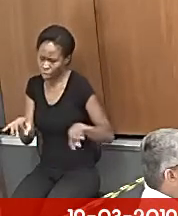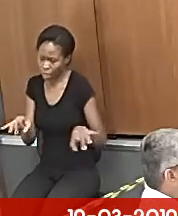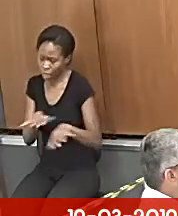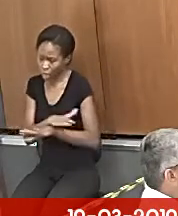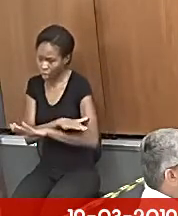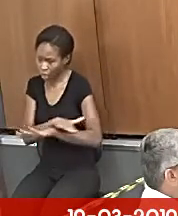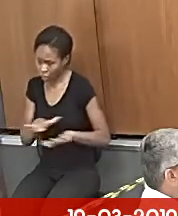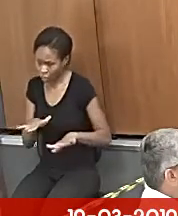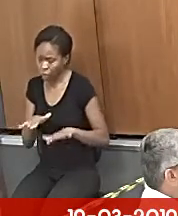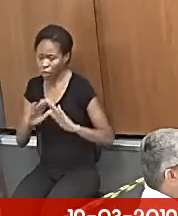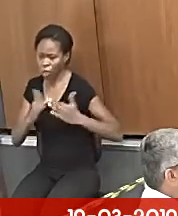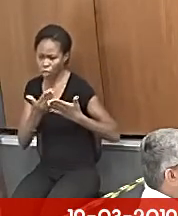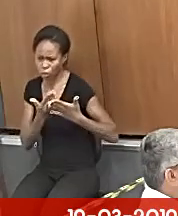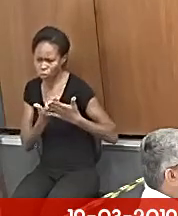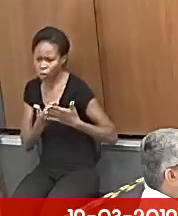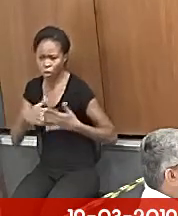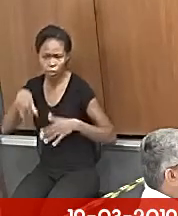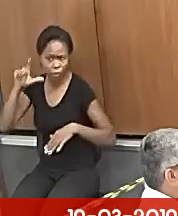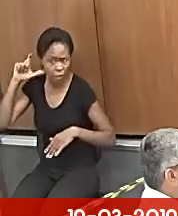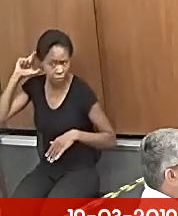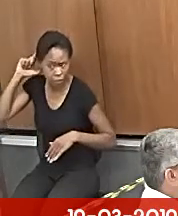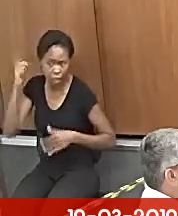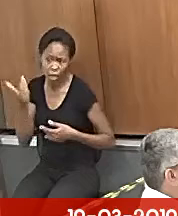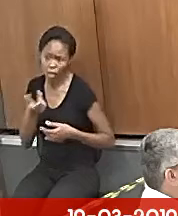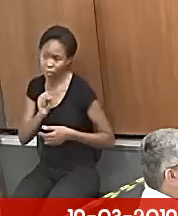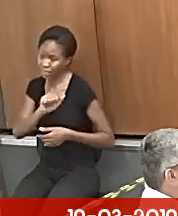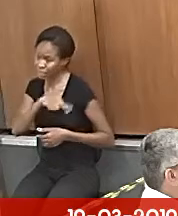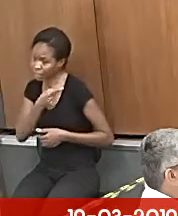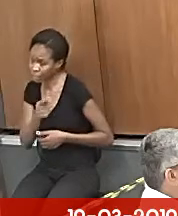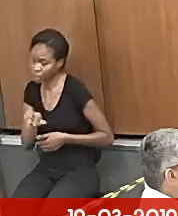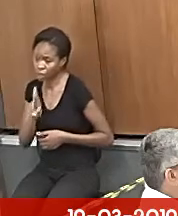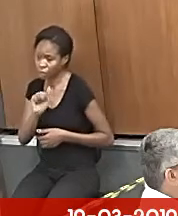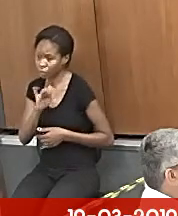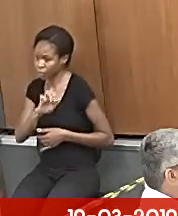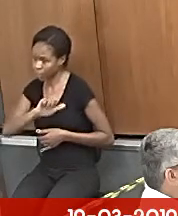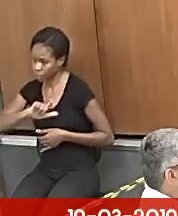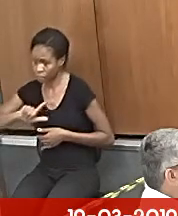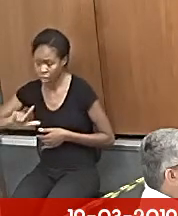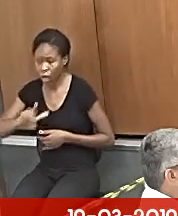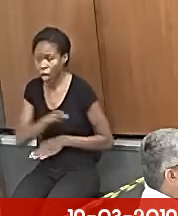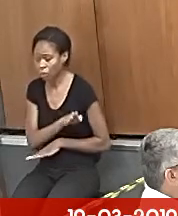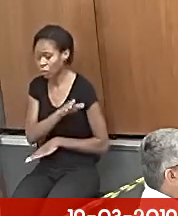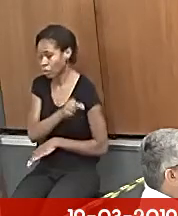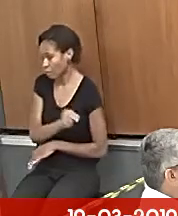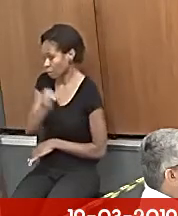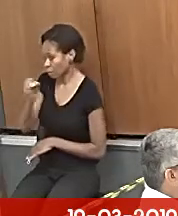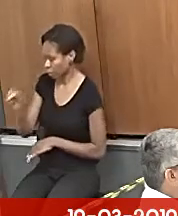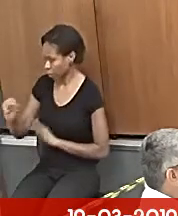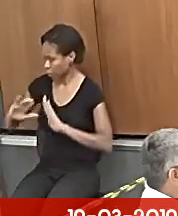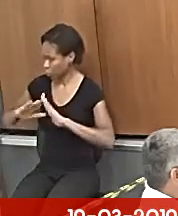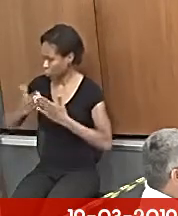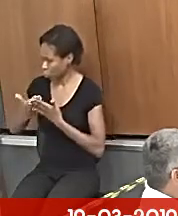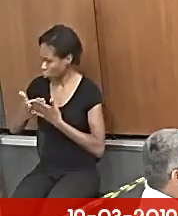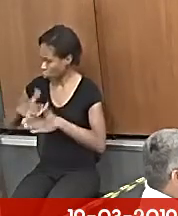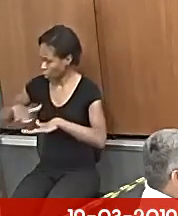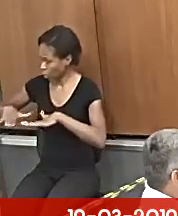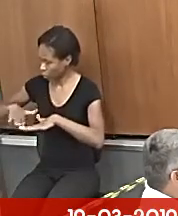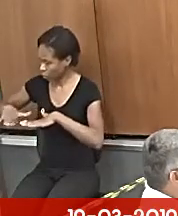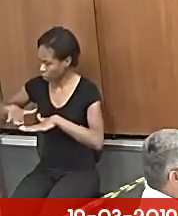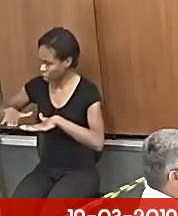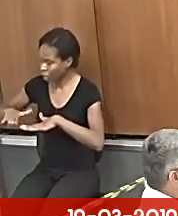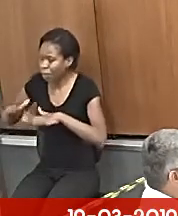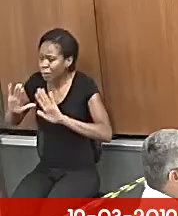jogo de sábado vai pra escola que é tida como a escola regular à escola normal aqui ele teria que ter uma companhia